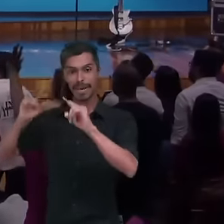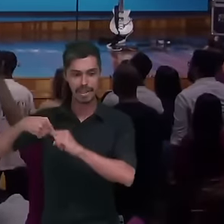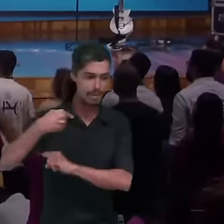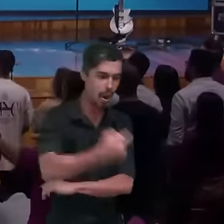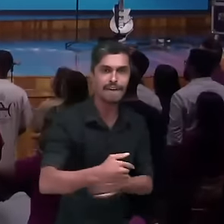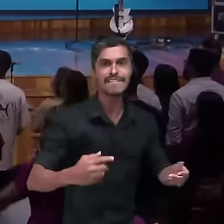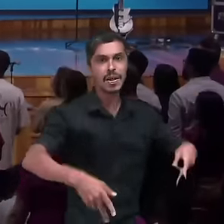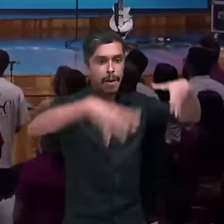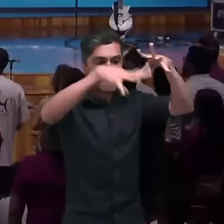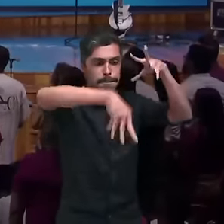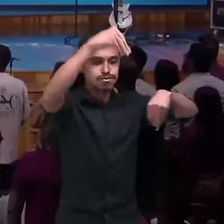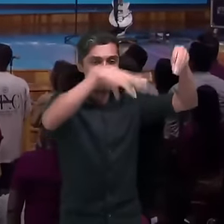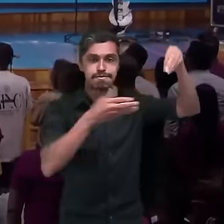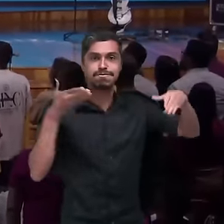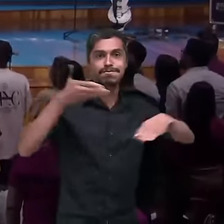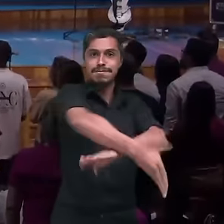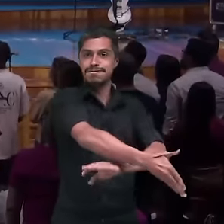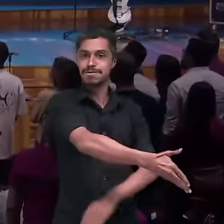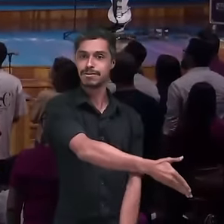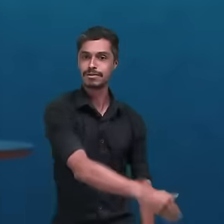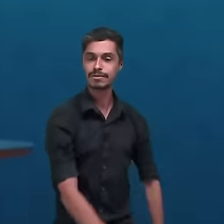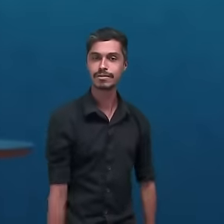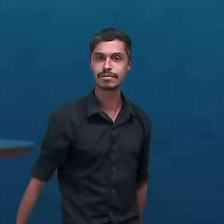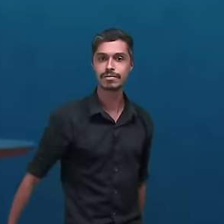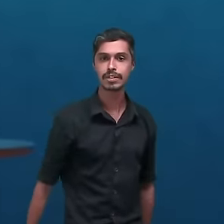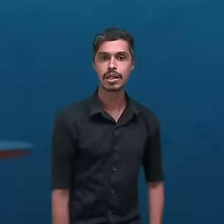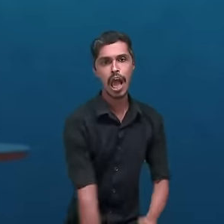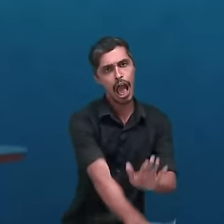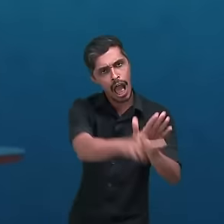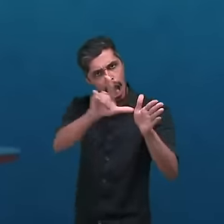Antes da filha de Faraón no tinha direito a estudar.